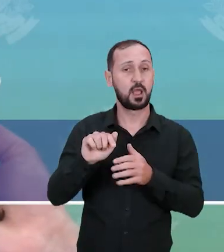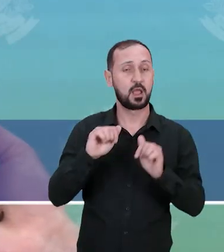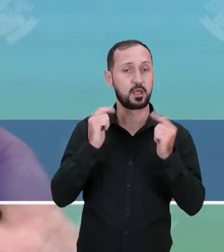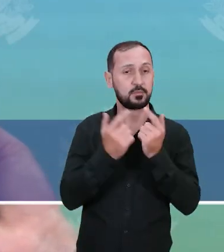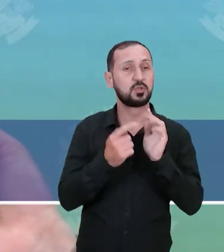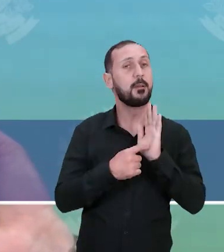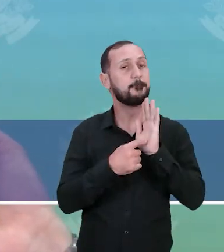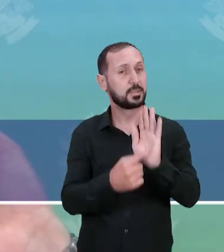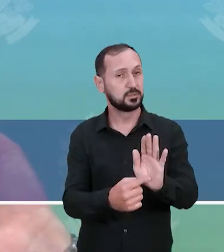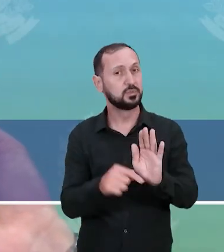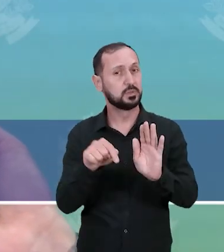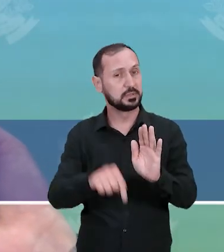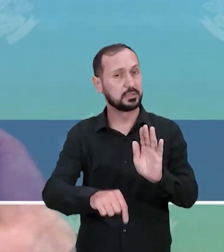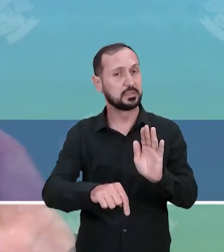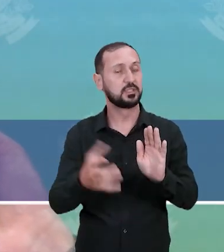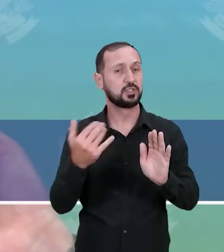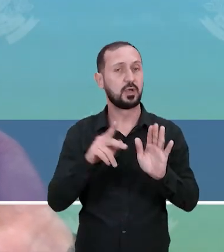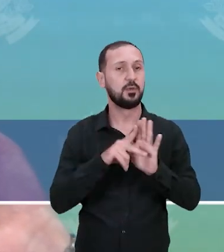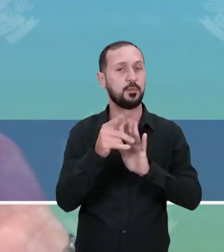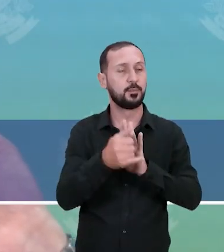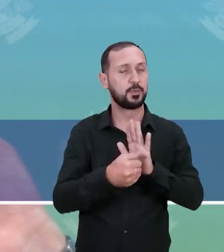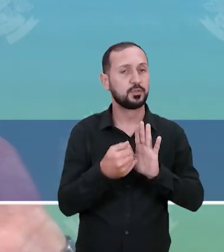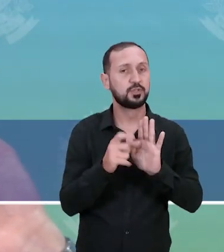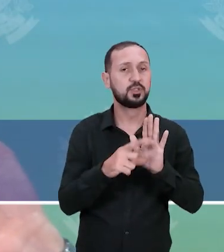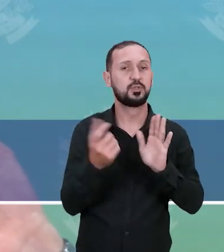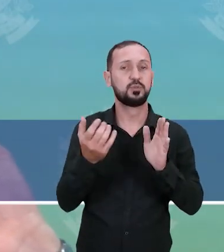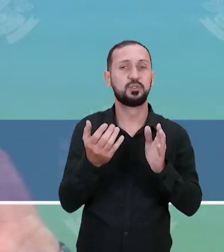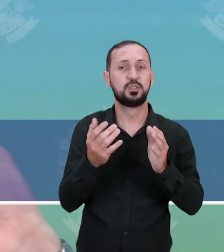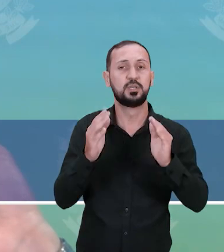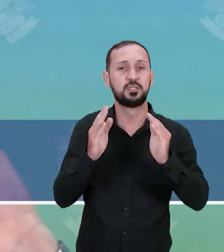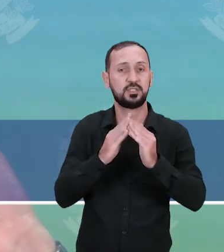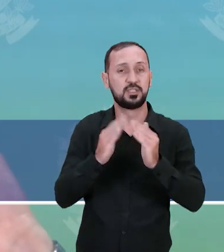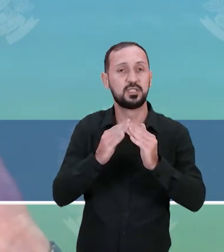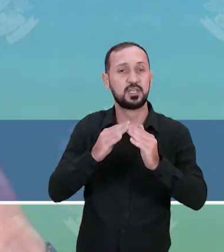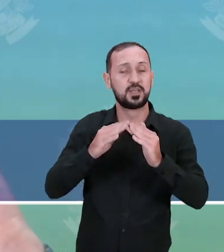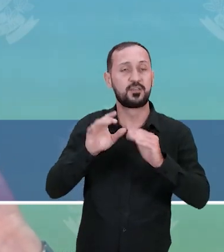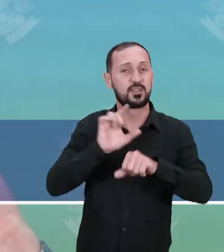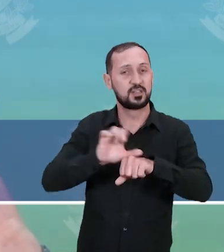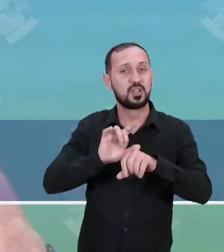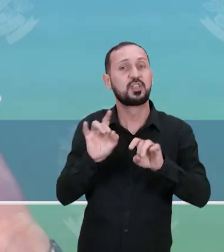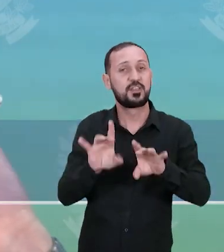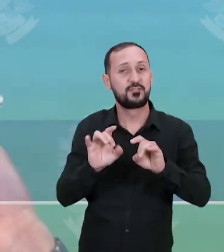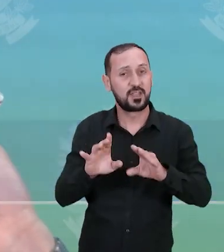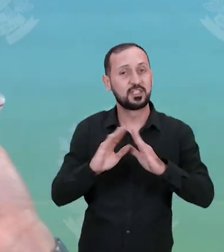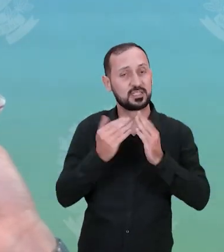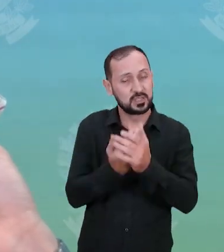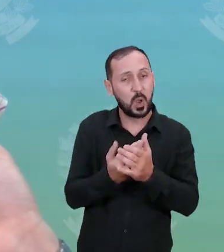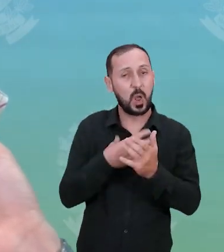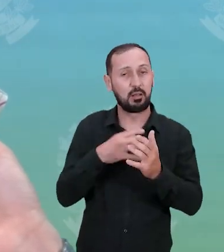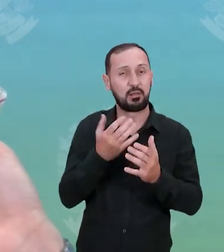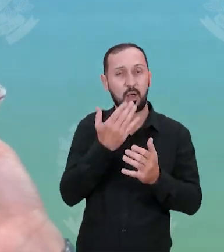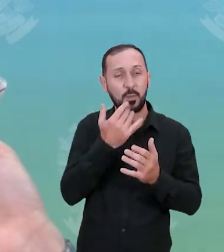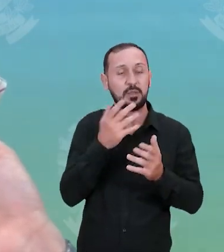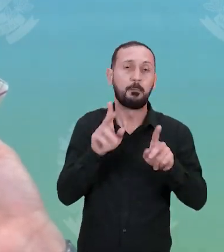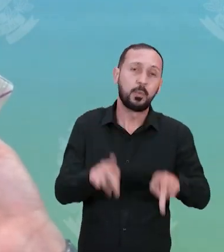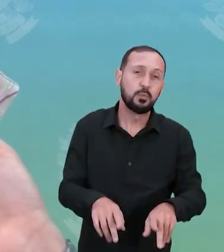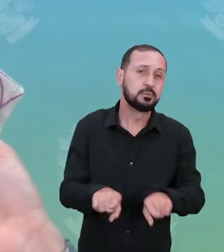para essa casa algumas vezes, um projeto de cantina saudável, então que preconiza nas escolas